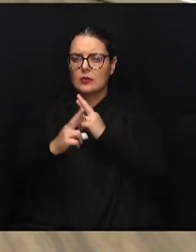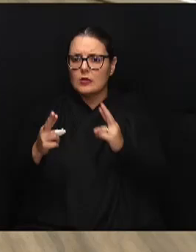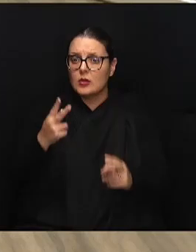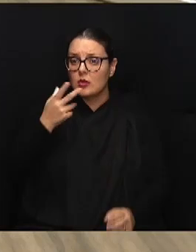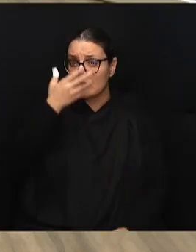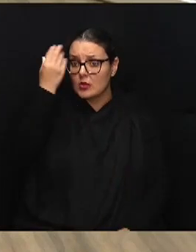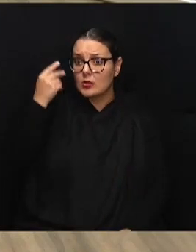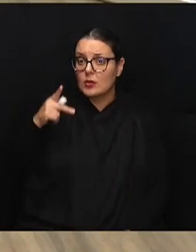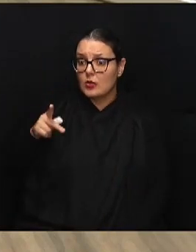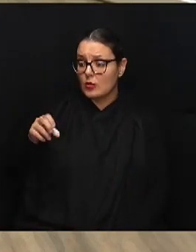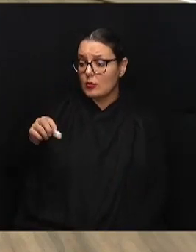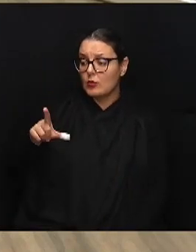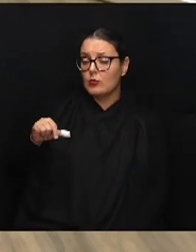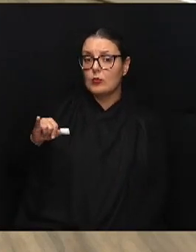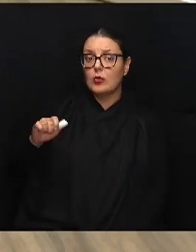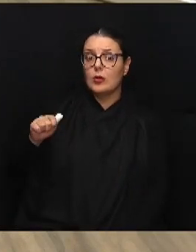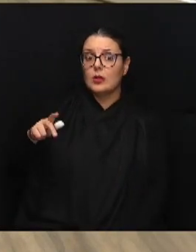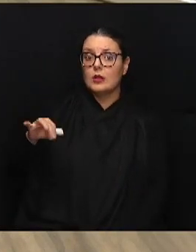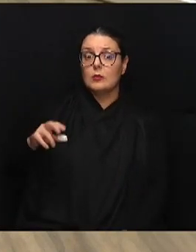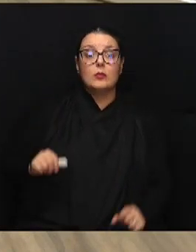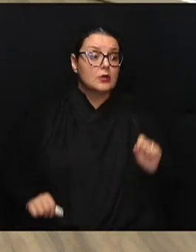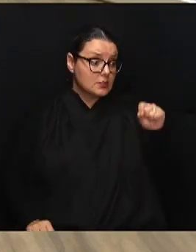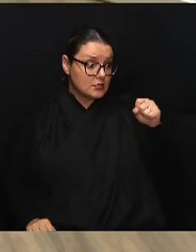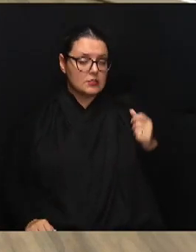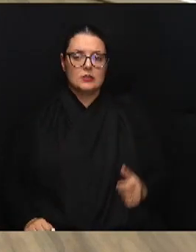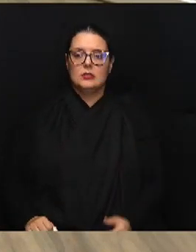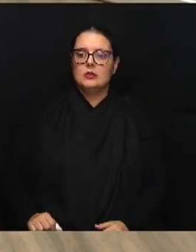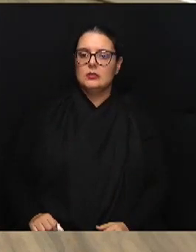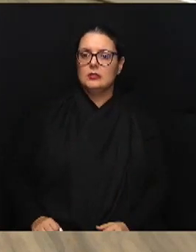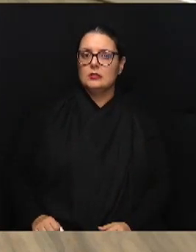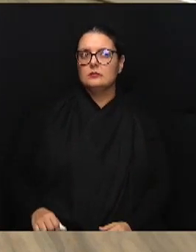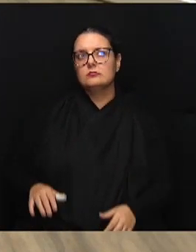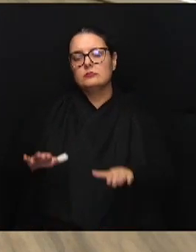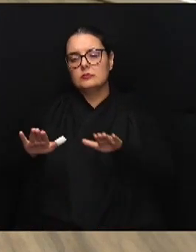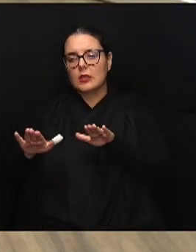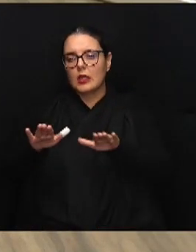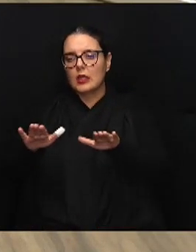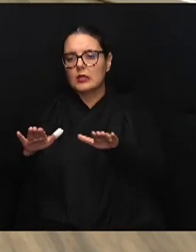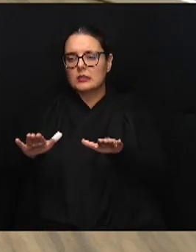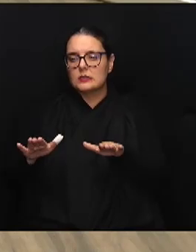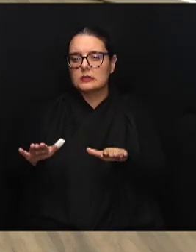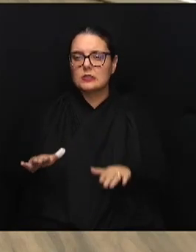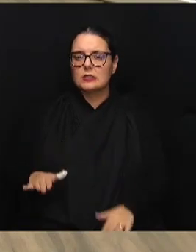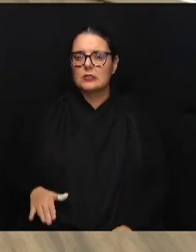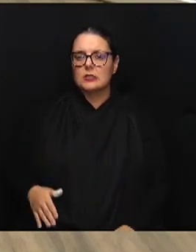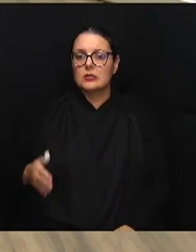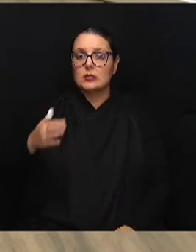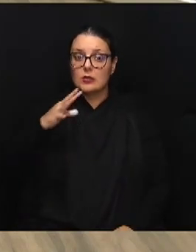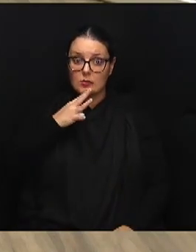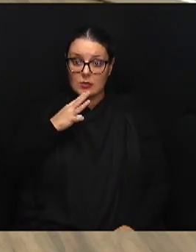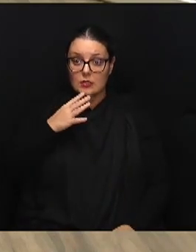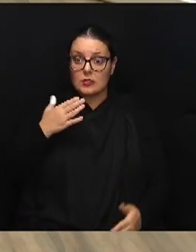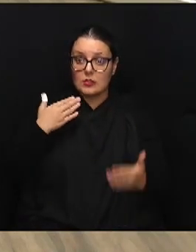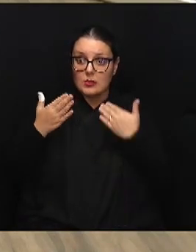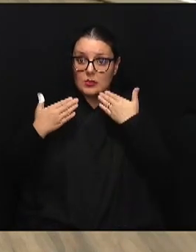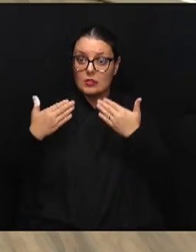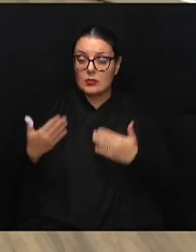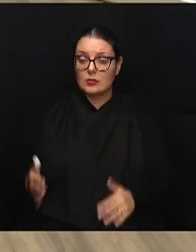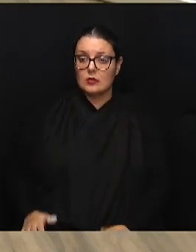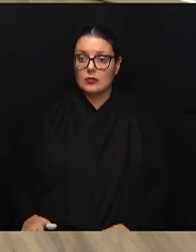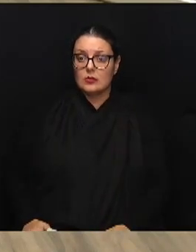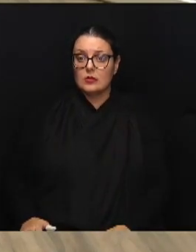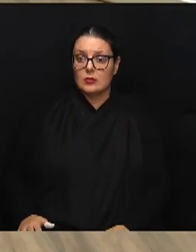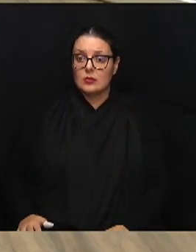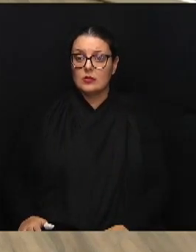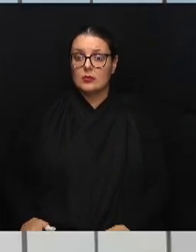mencionar o poliamor. Sim, que talvez exatamente. seja um bastante conhecido, bastante falado, e está